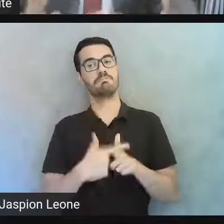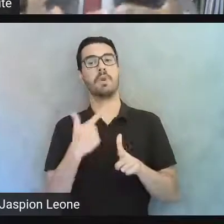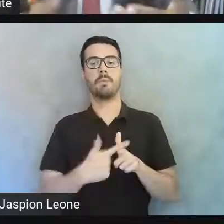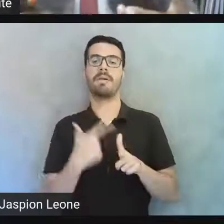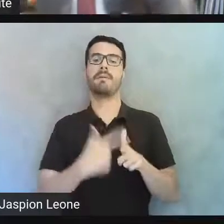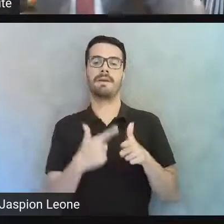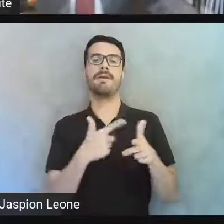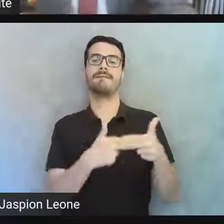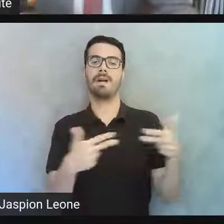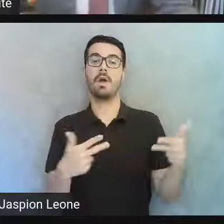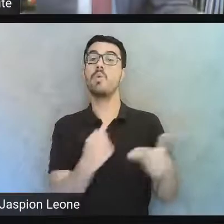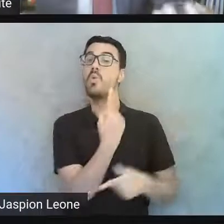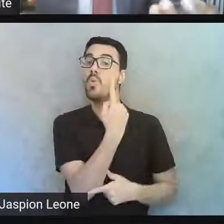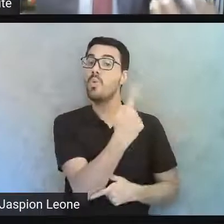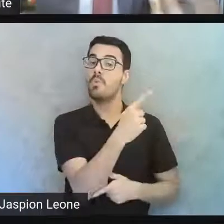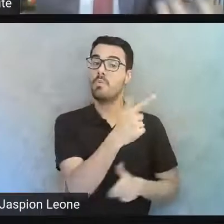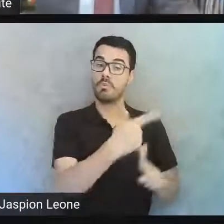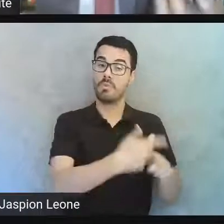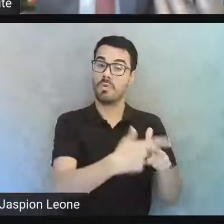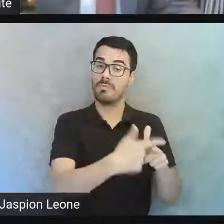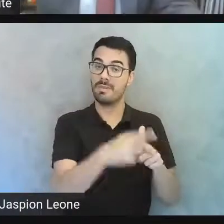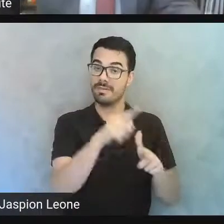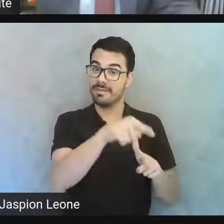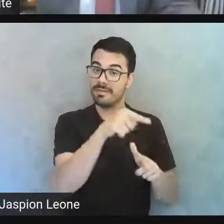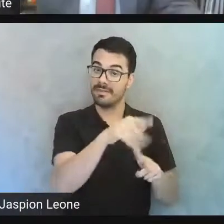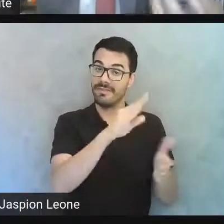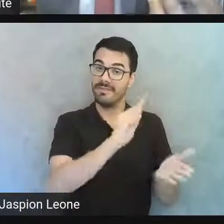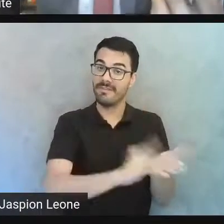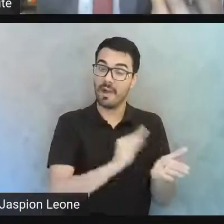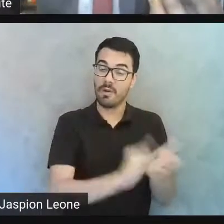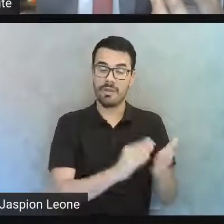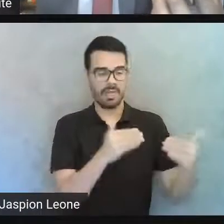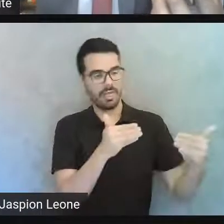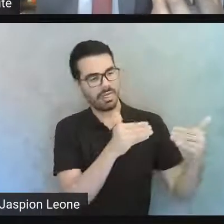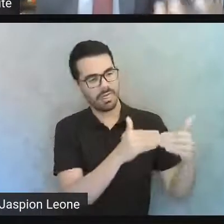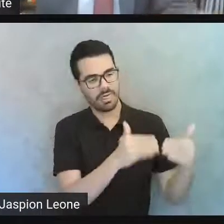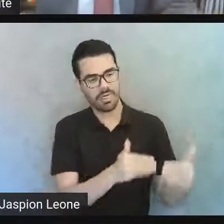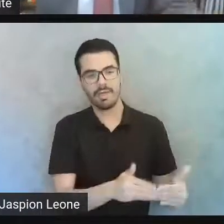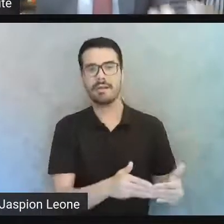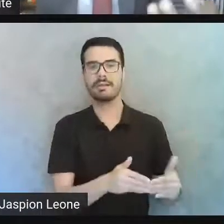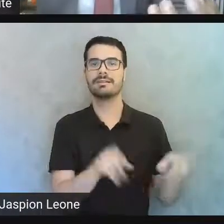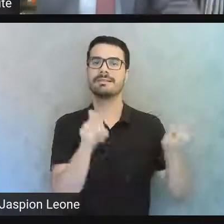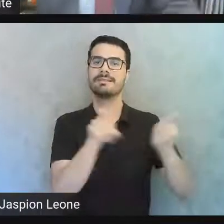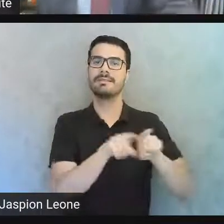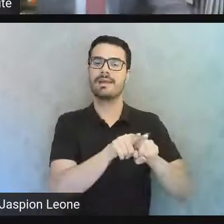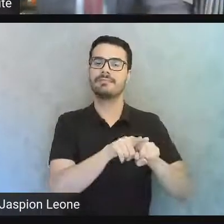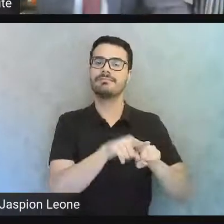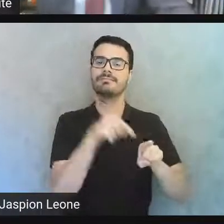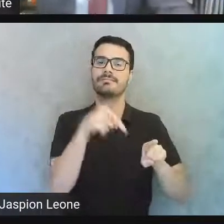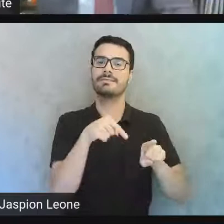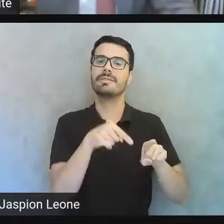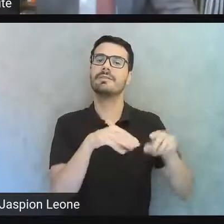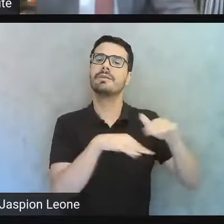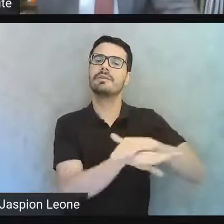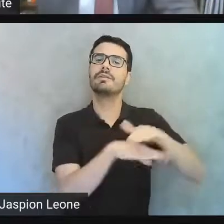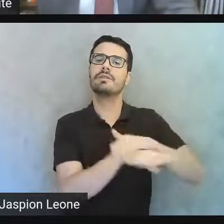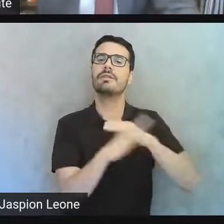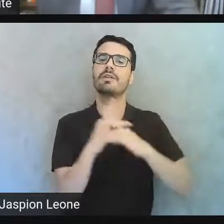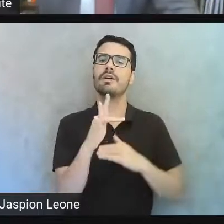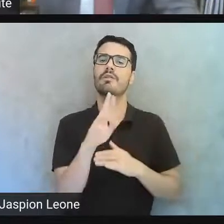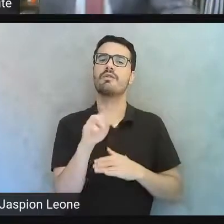Um dos problemas, inclusive, é uma falta de consenso até no próprio entorno do fundo